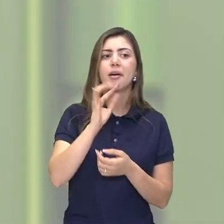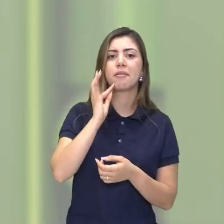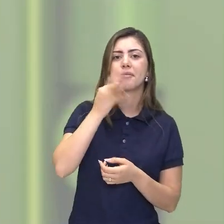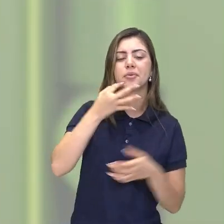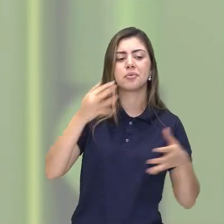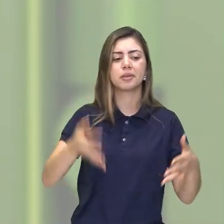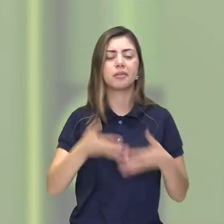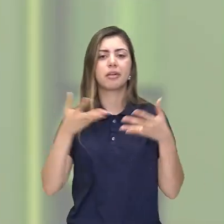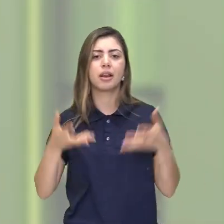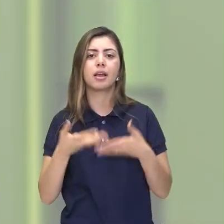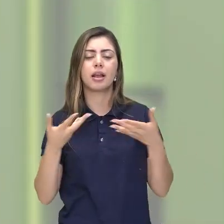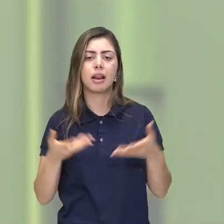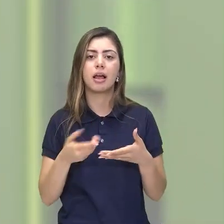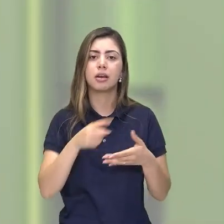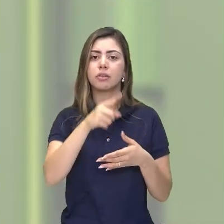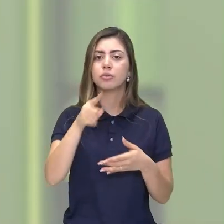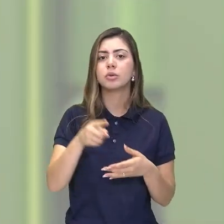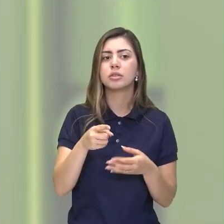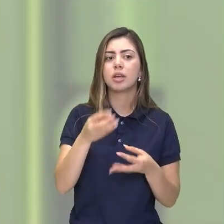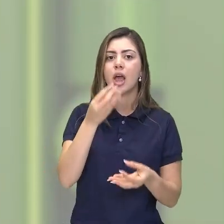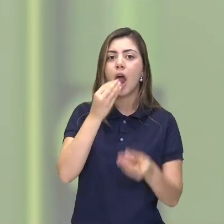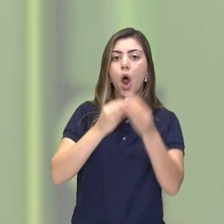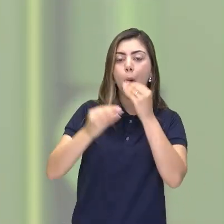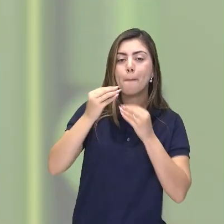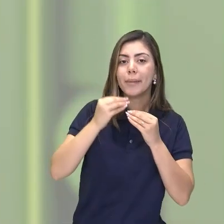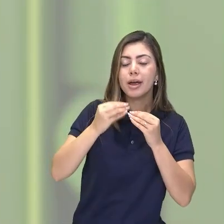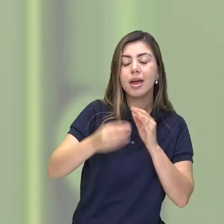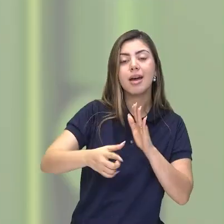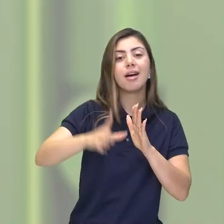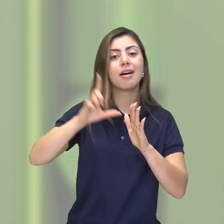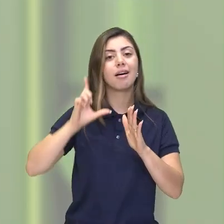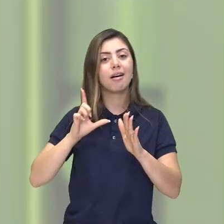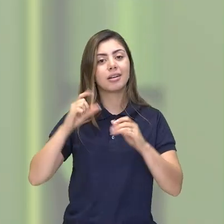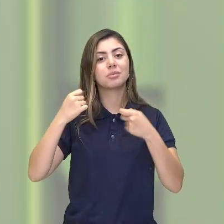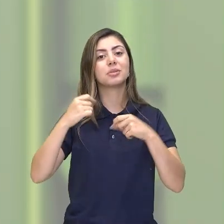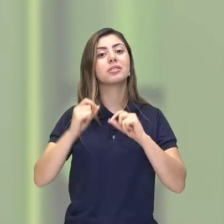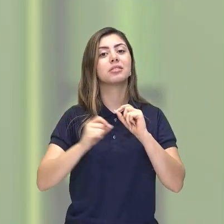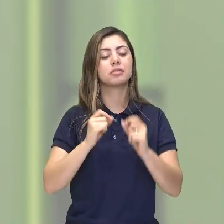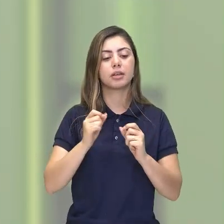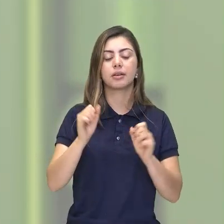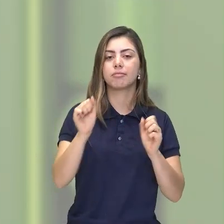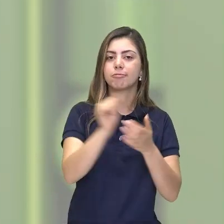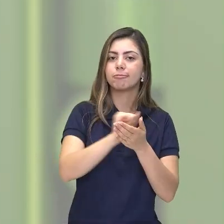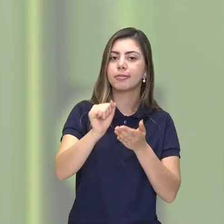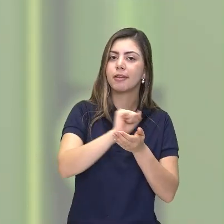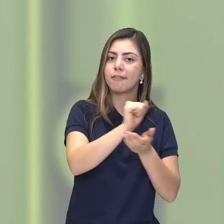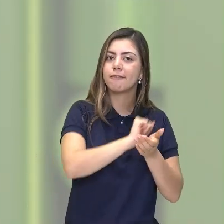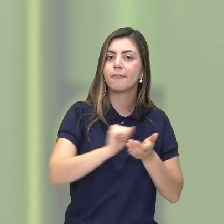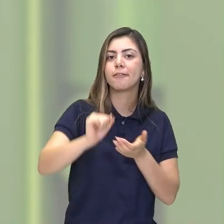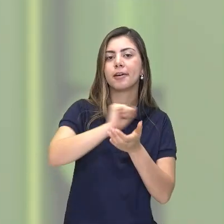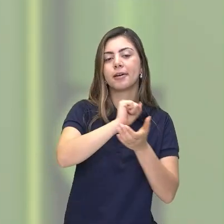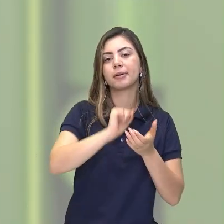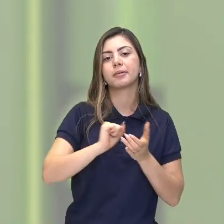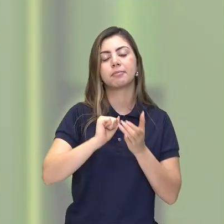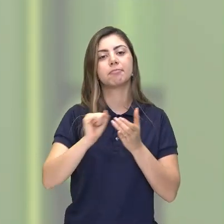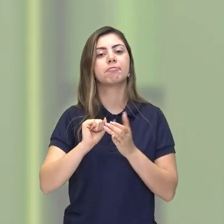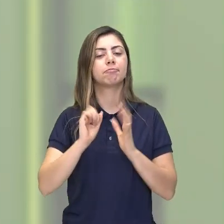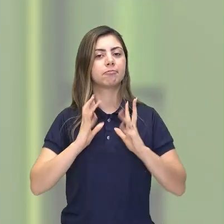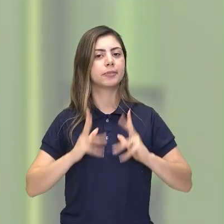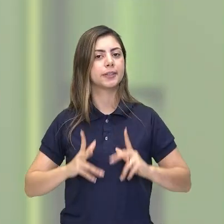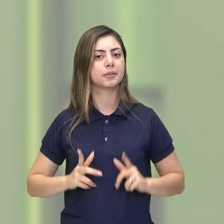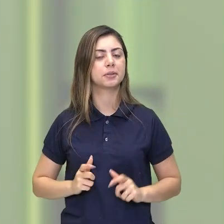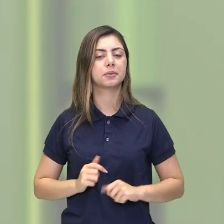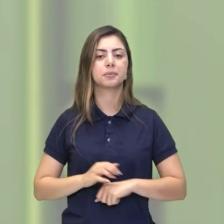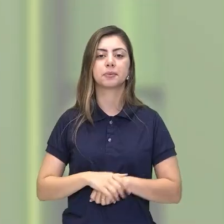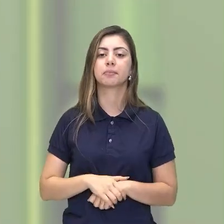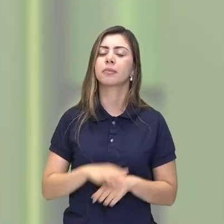verduras, esses alimentos que não vai para cozimento, é importante que seja lavado, bem higienizado. A